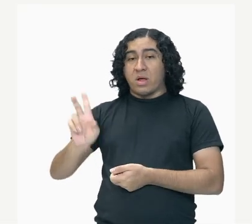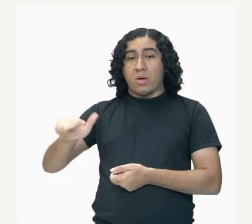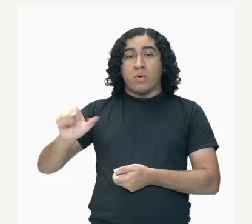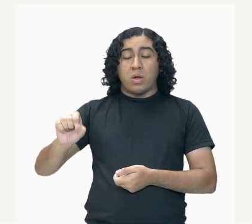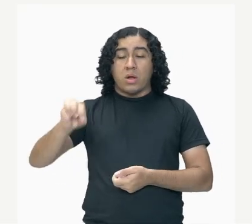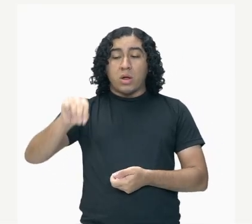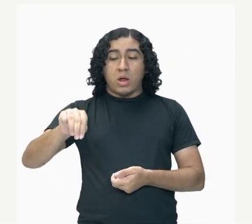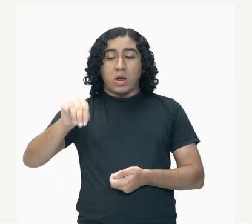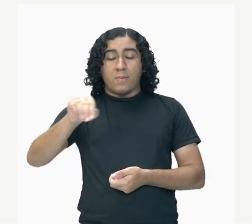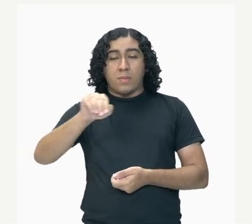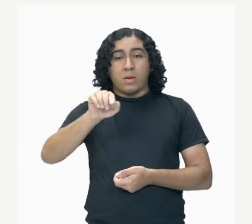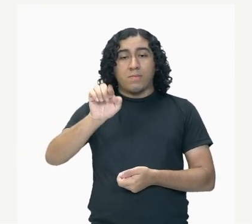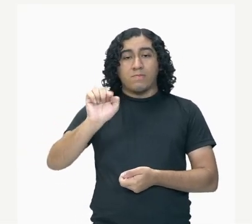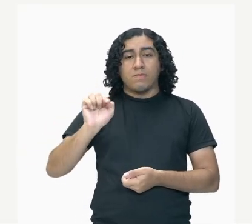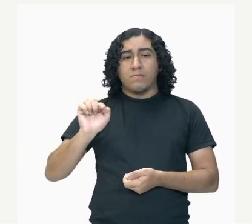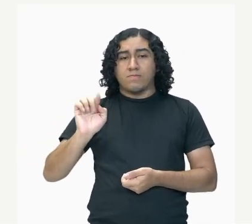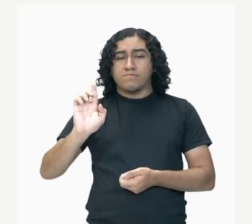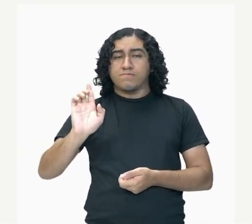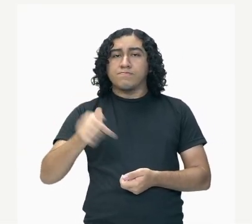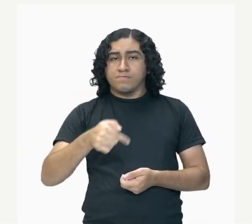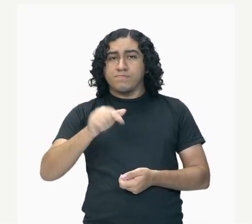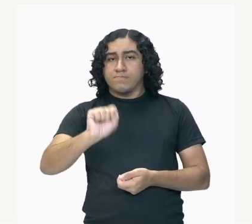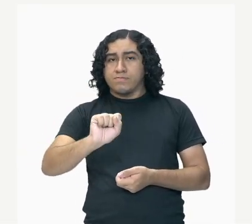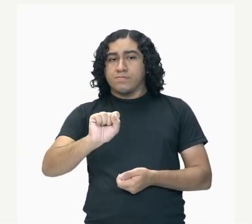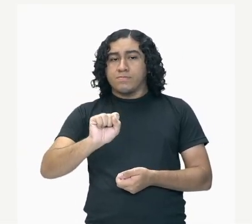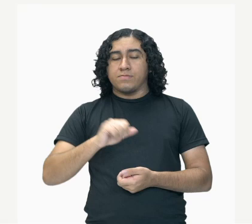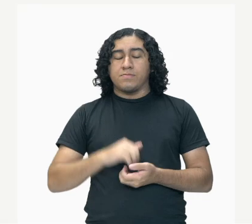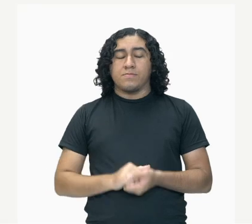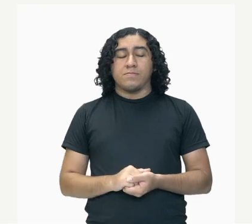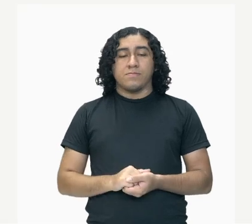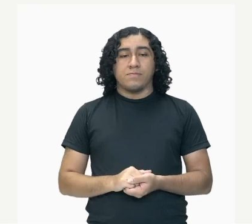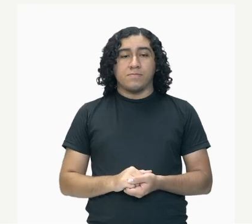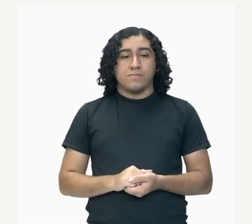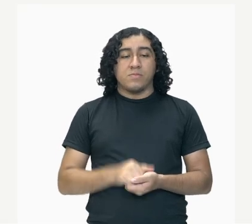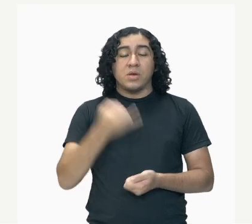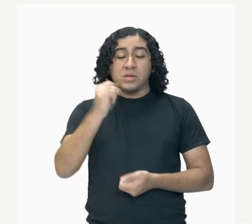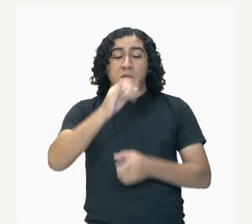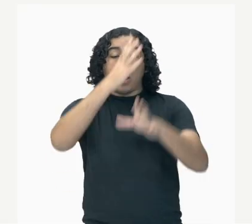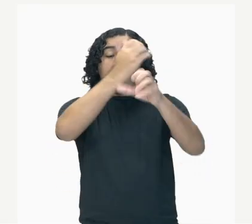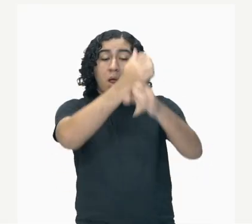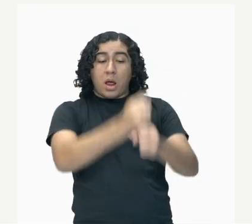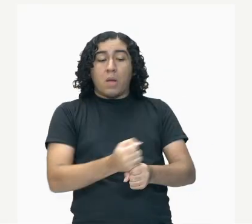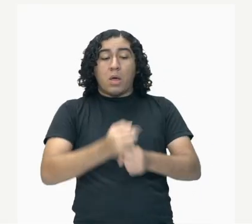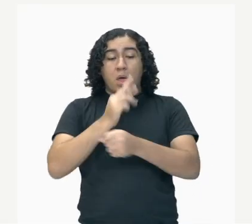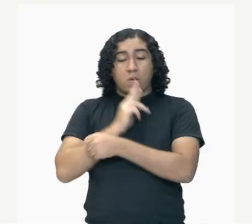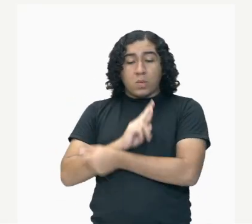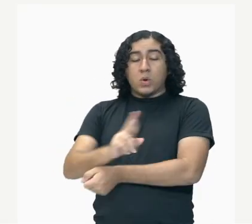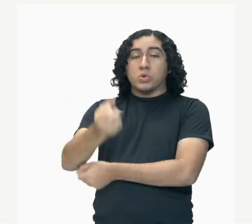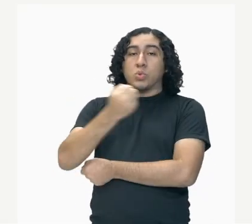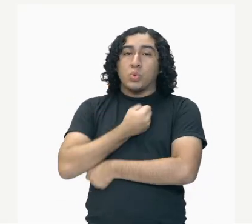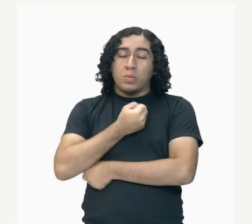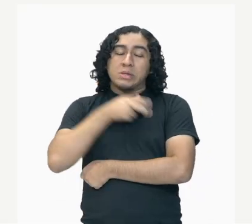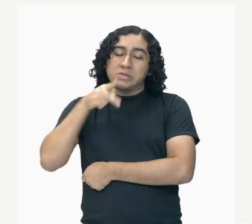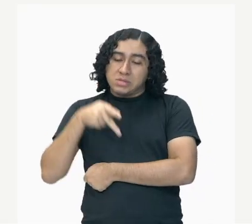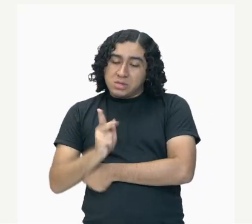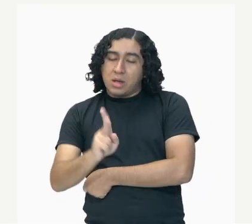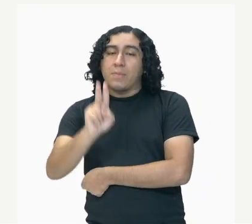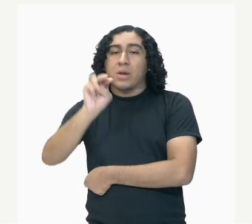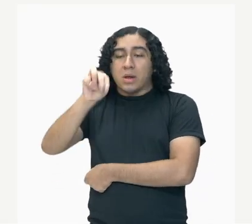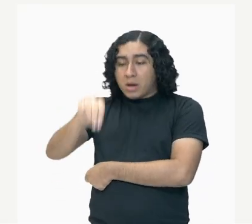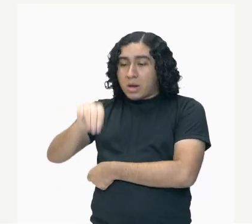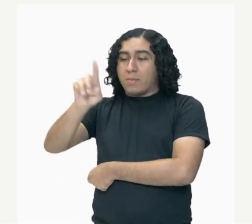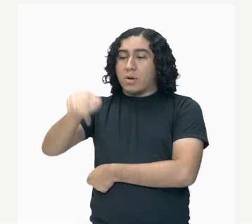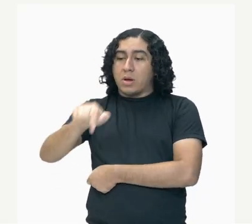mencionei aqui em cima né para você então quando eu fizer essa conta eu vou achar aí a velocidade em